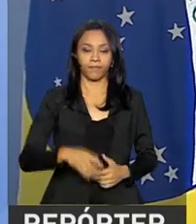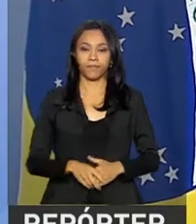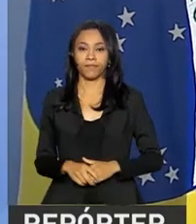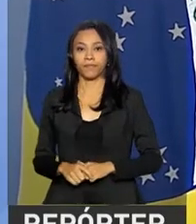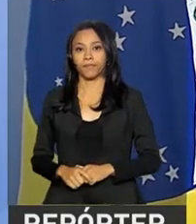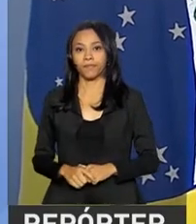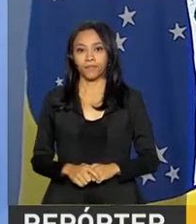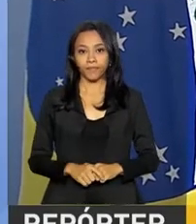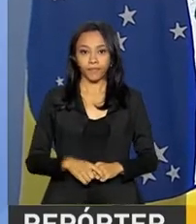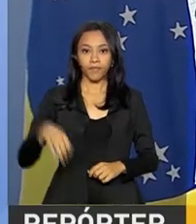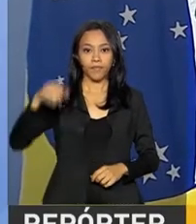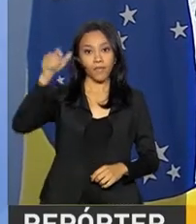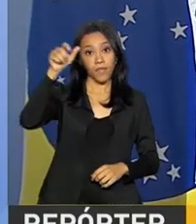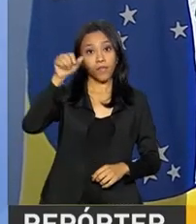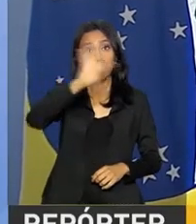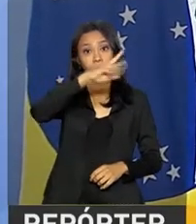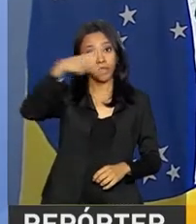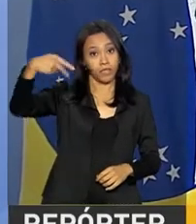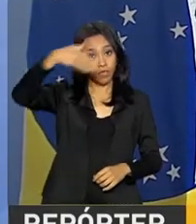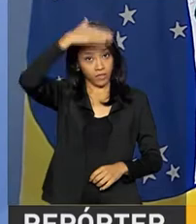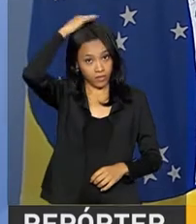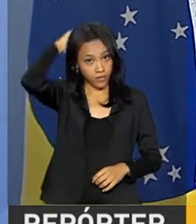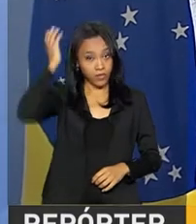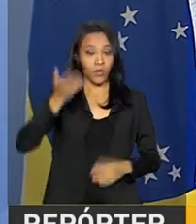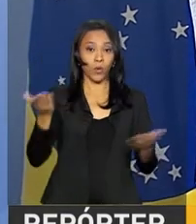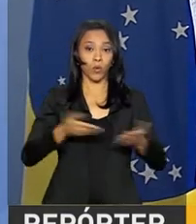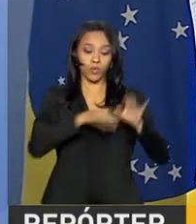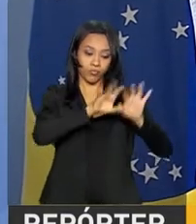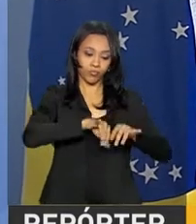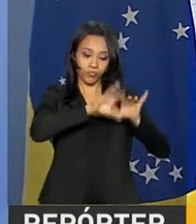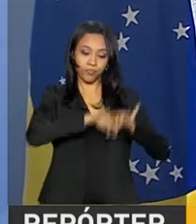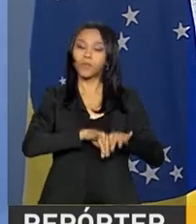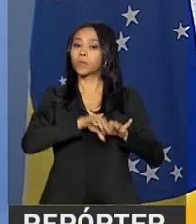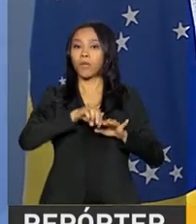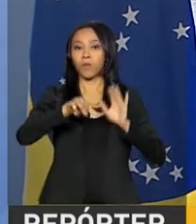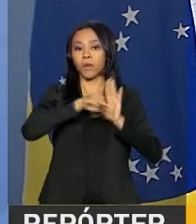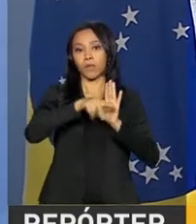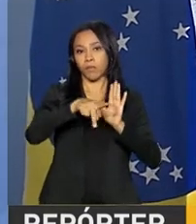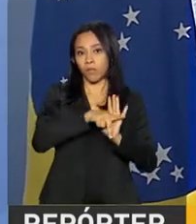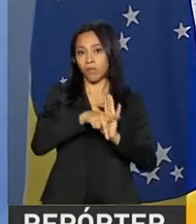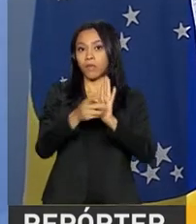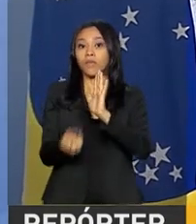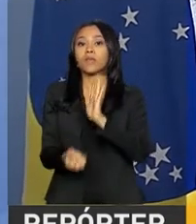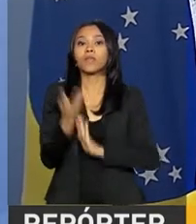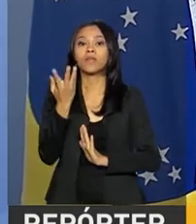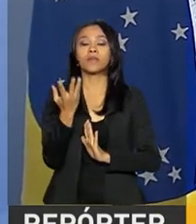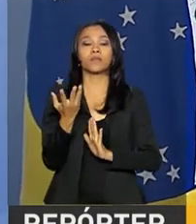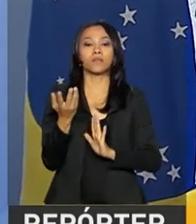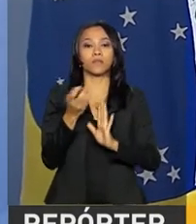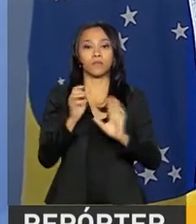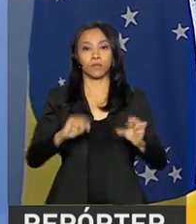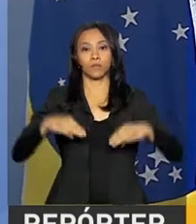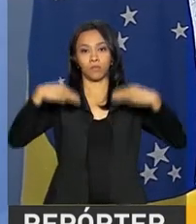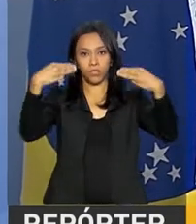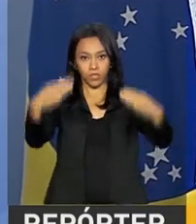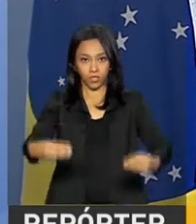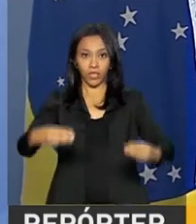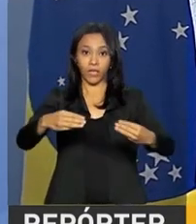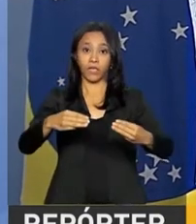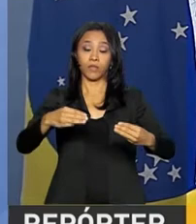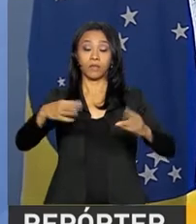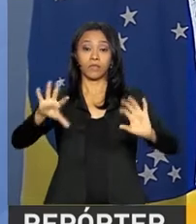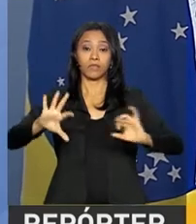presidente da república edita hoje medida provisória criando o ministério extraordinário da segurança